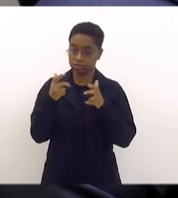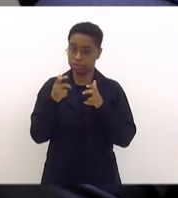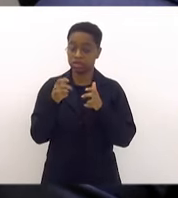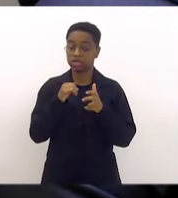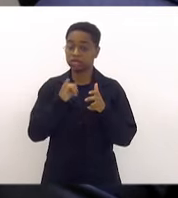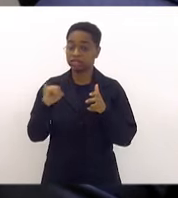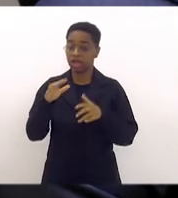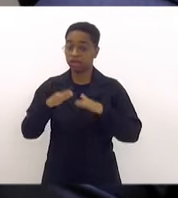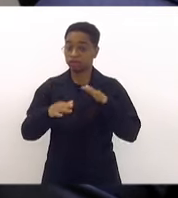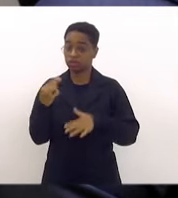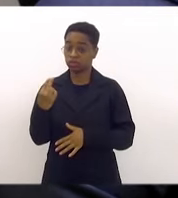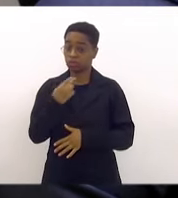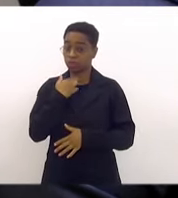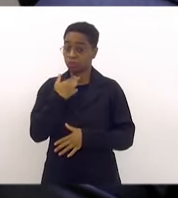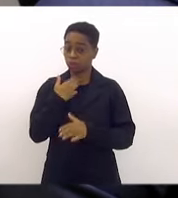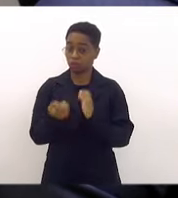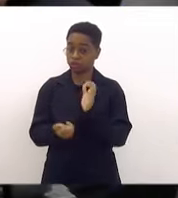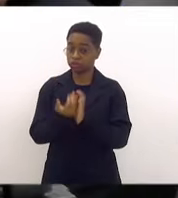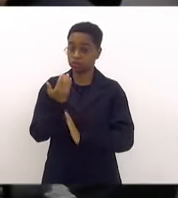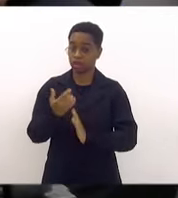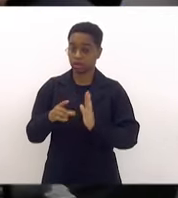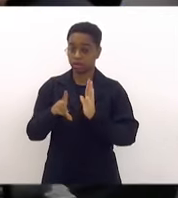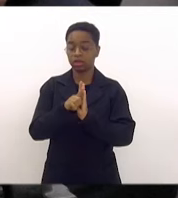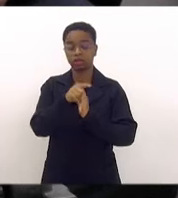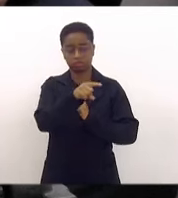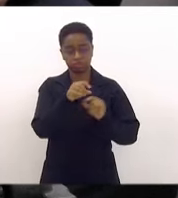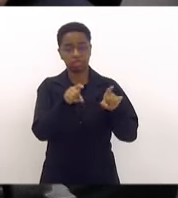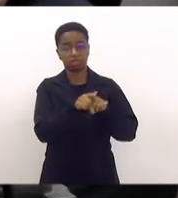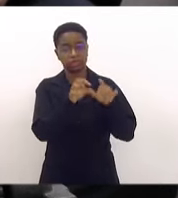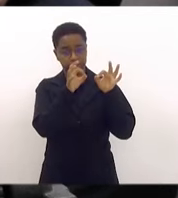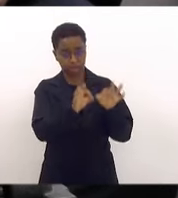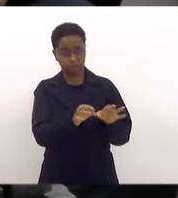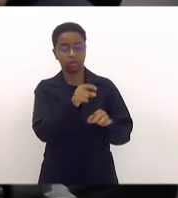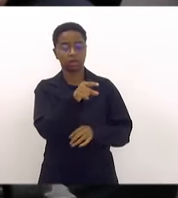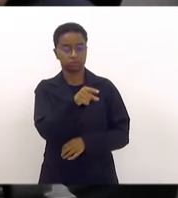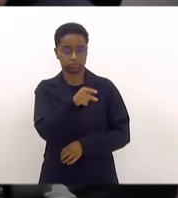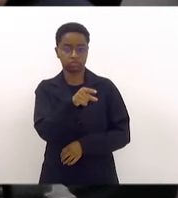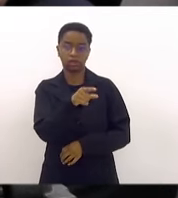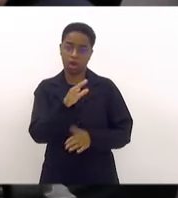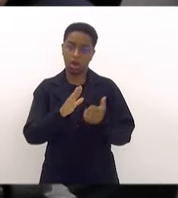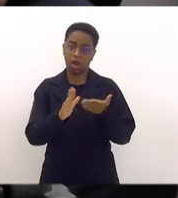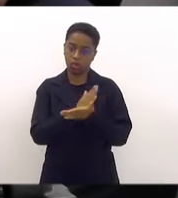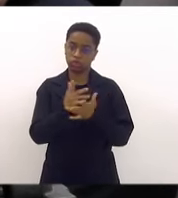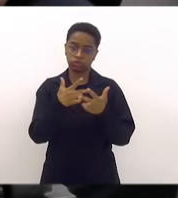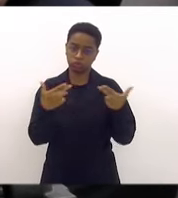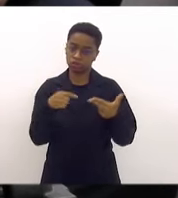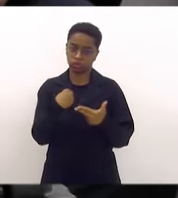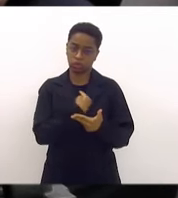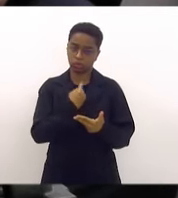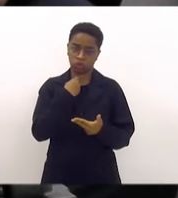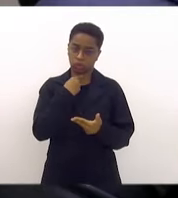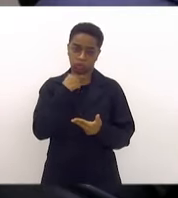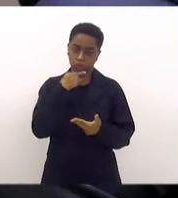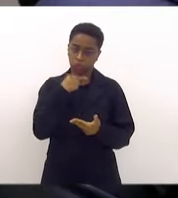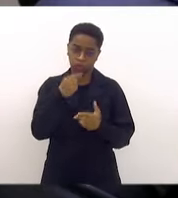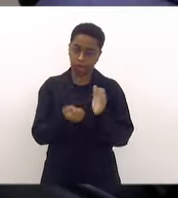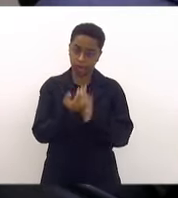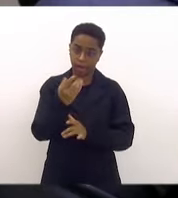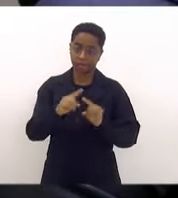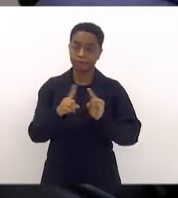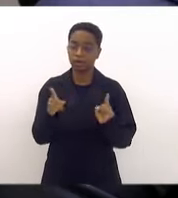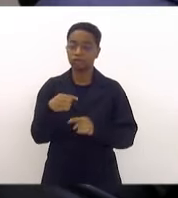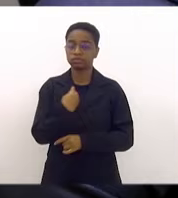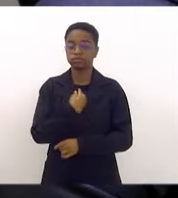não puder legislar e o senhor tá correto né Tem coisas que a gente não vai conseguir produzir mas a gente vai